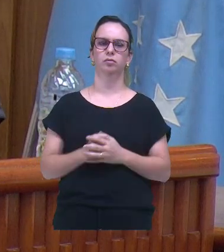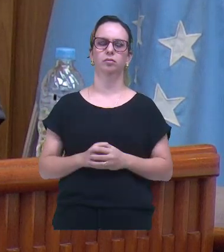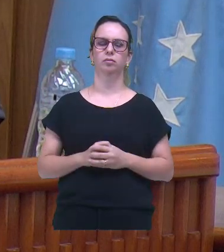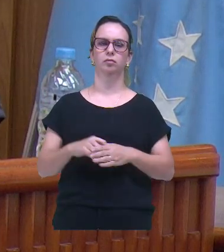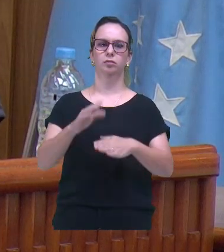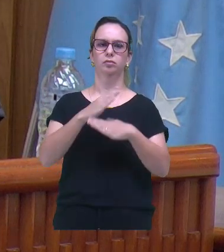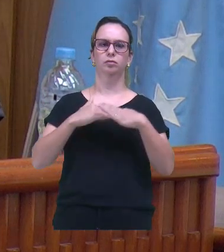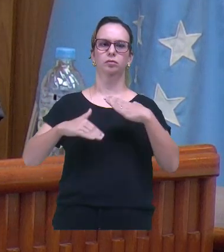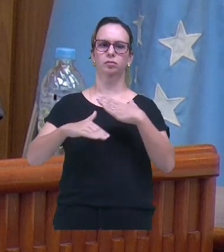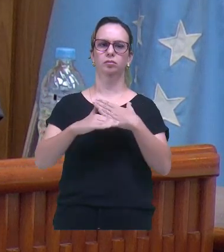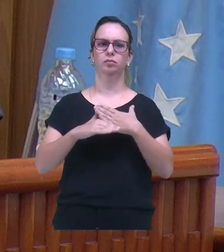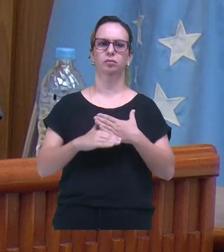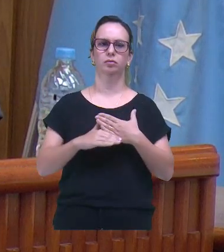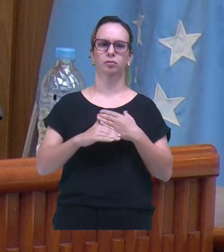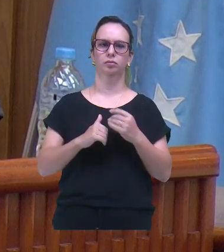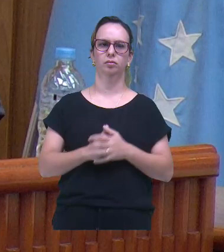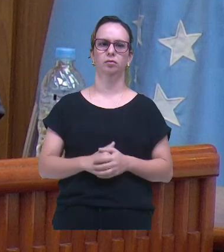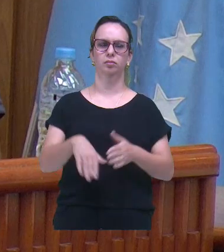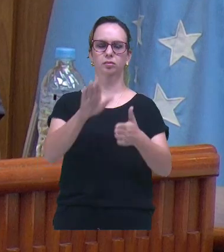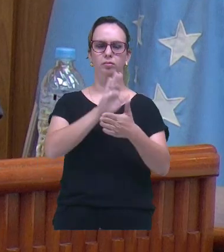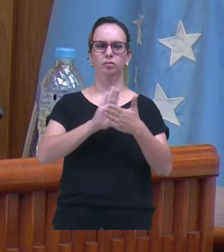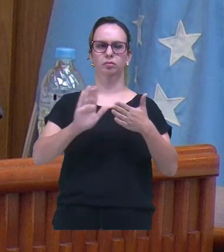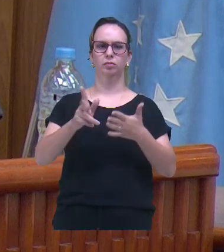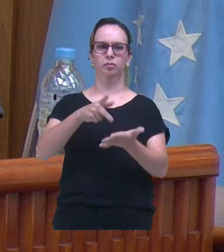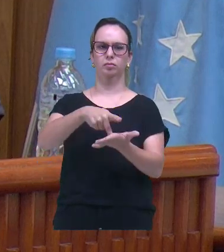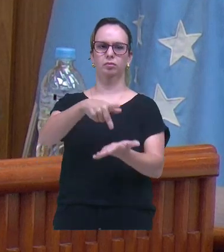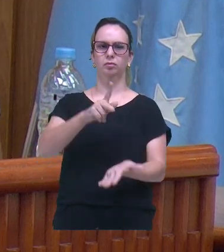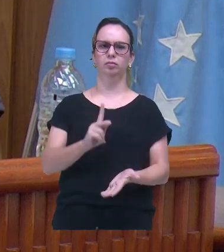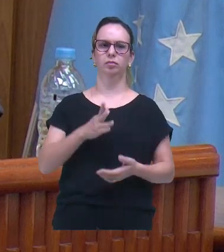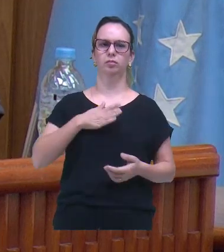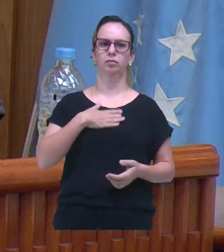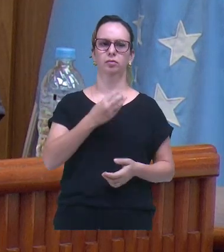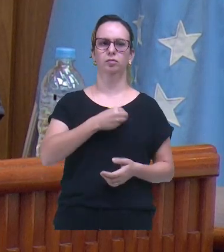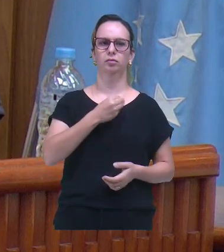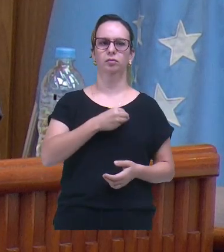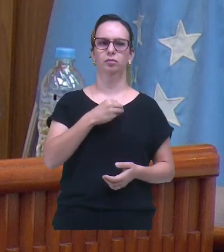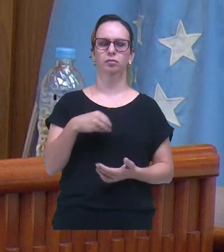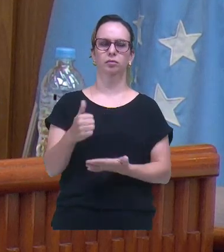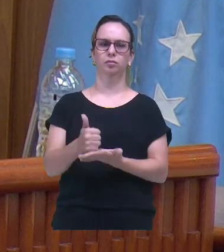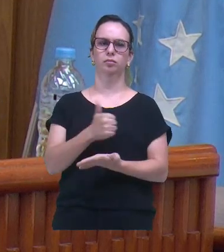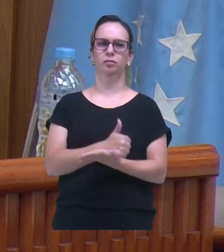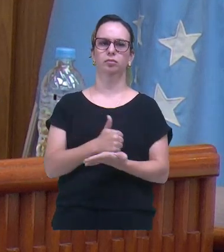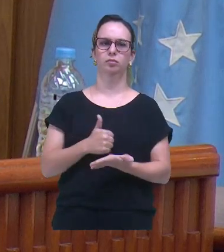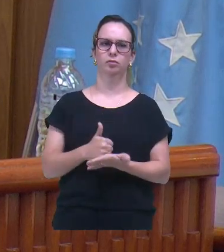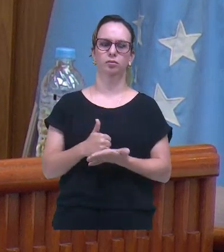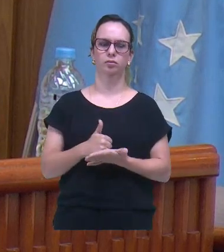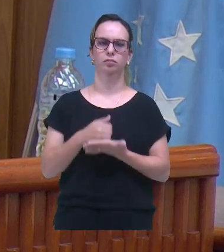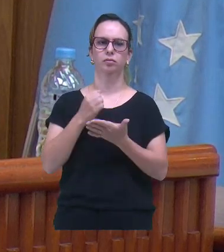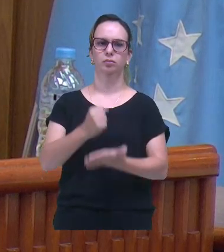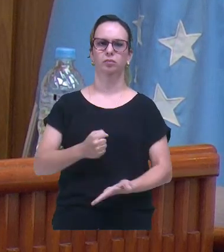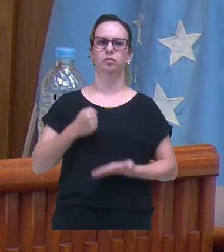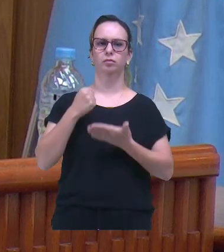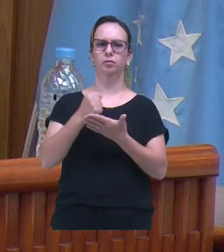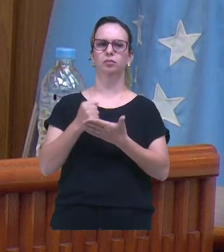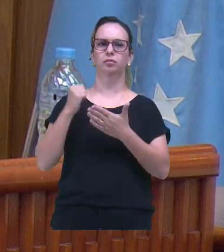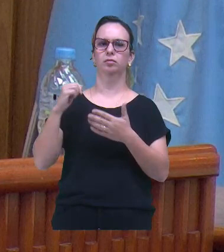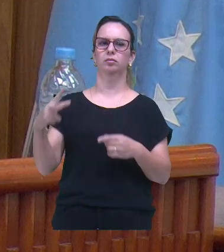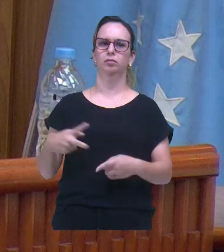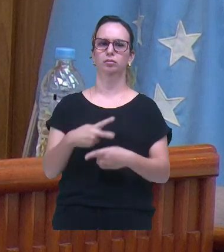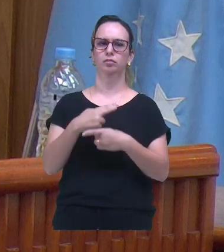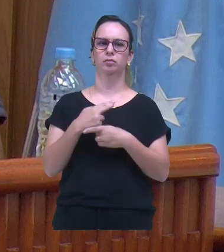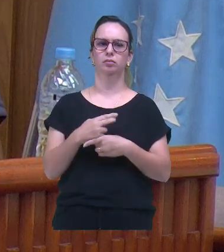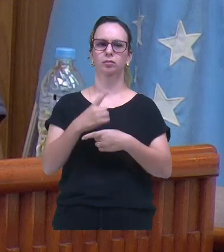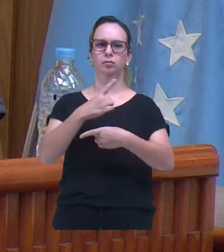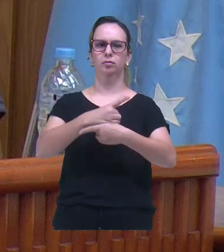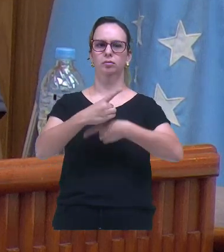todos aqueles que decorrem da minha vida profissional e contribuíram para a superação das dificuldades que